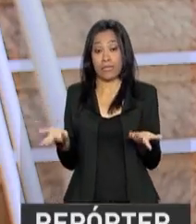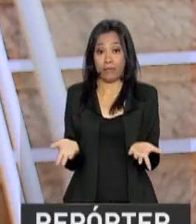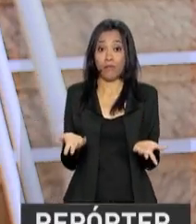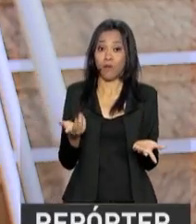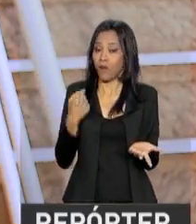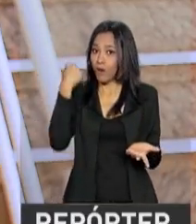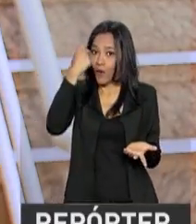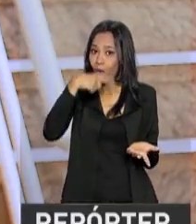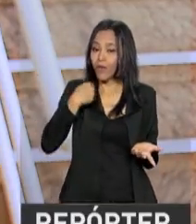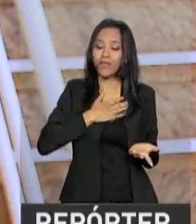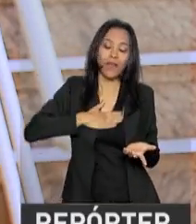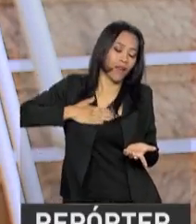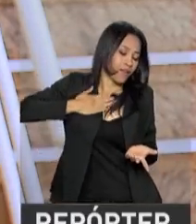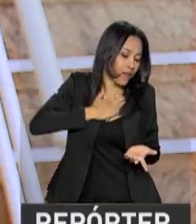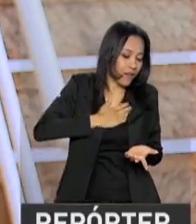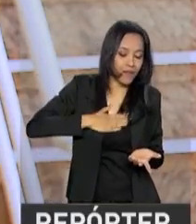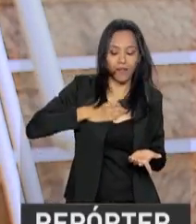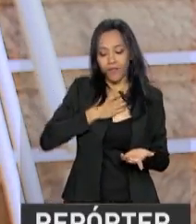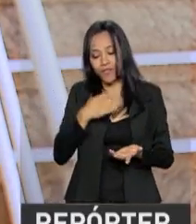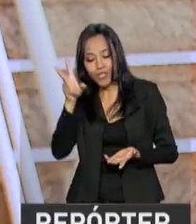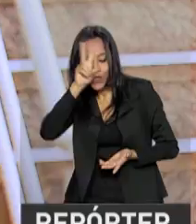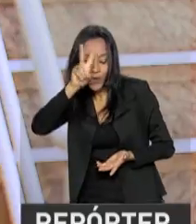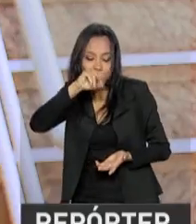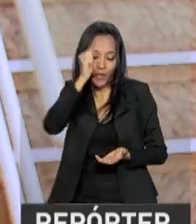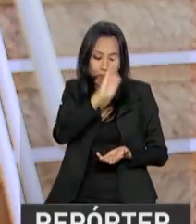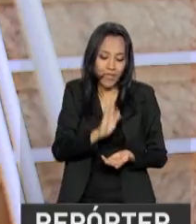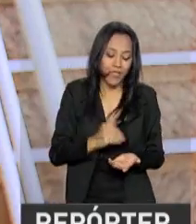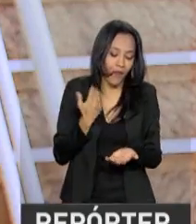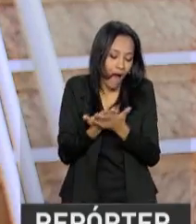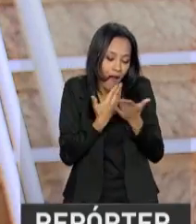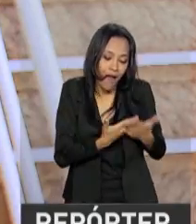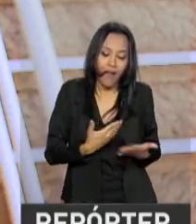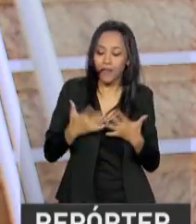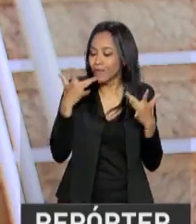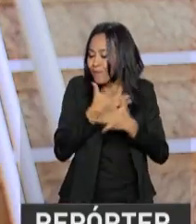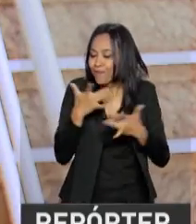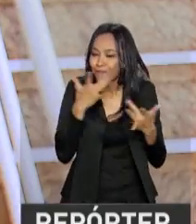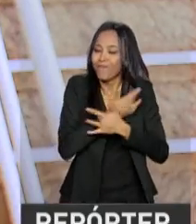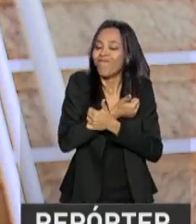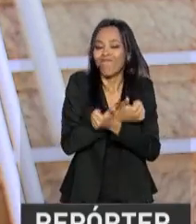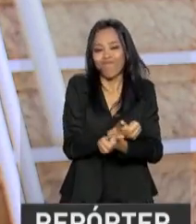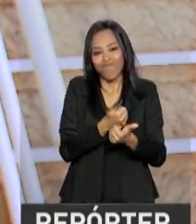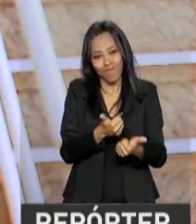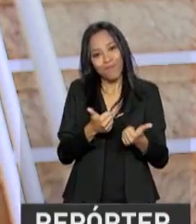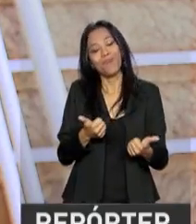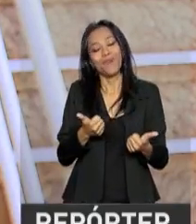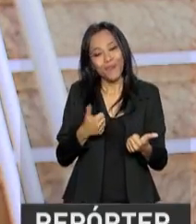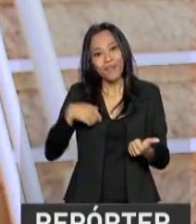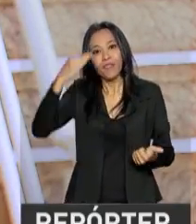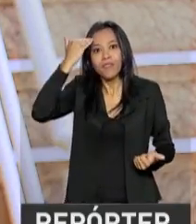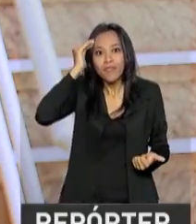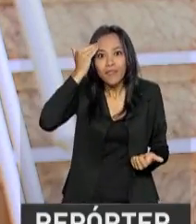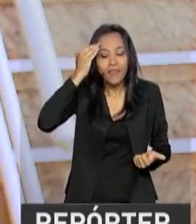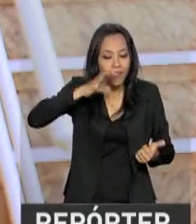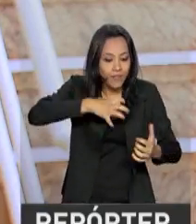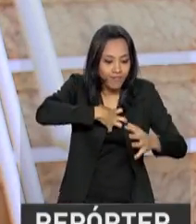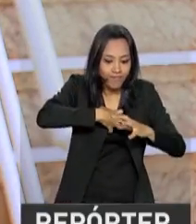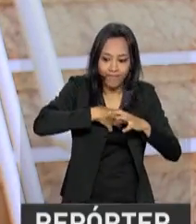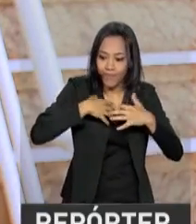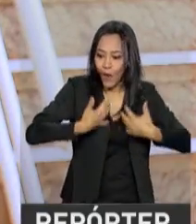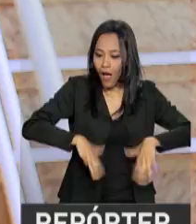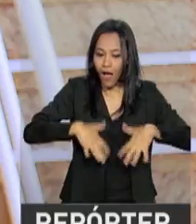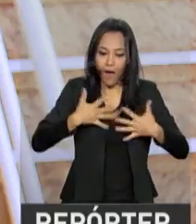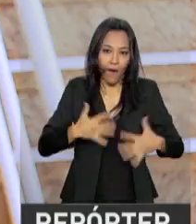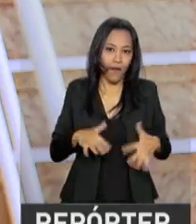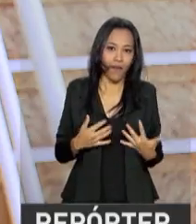muitas horas que é muito agradável estudar a história do Brasil, política internacional, são coisas muito interessantes. Então, você acaba também se envolvendo